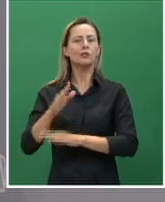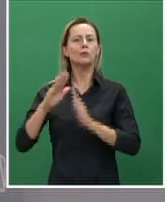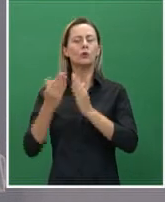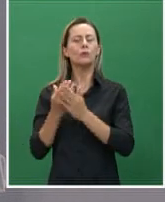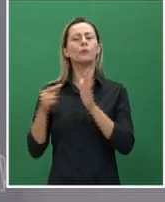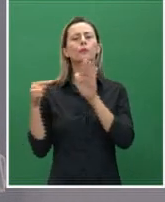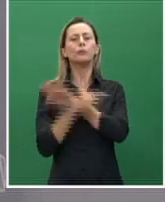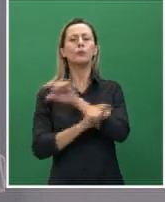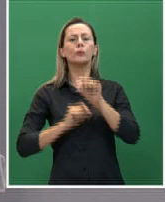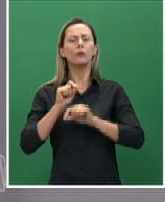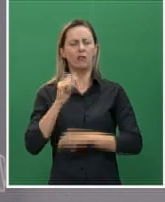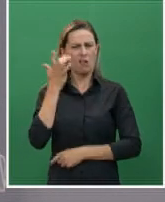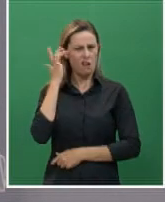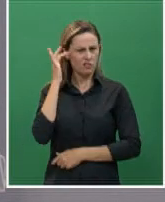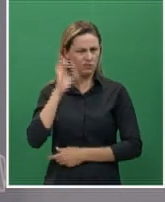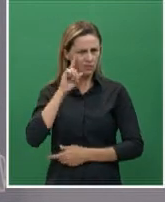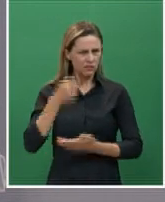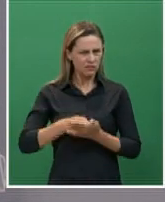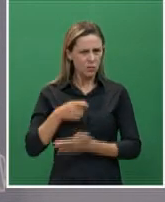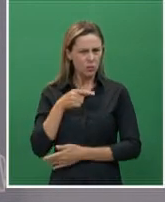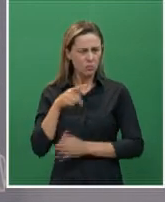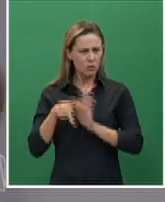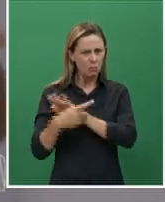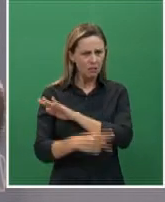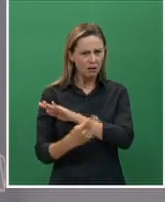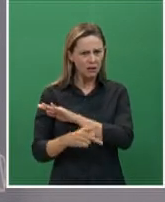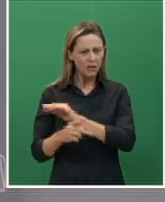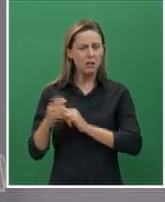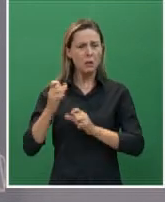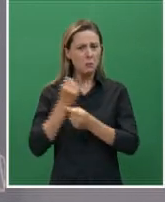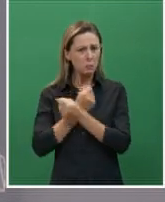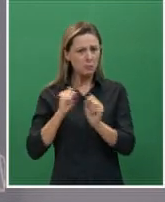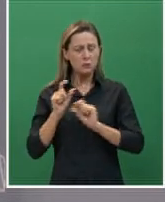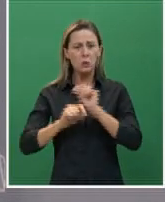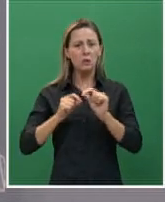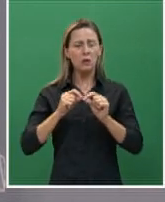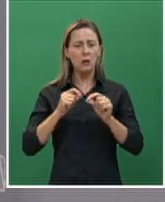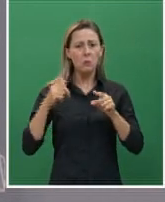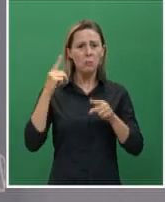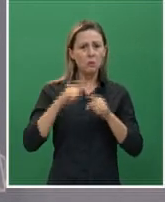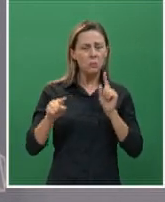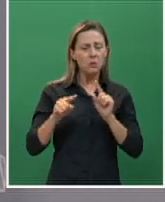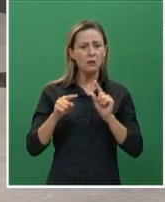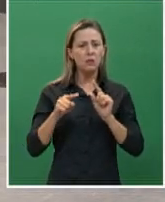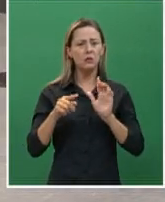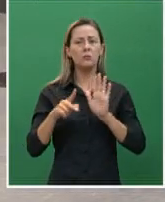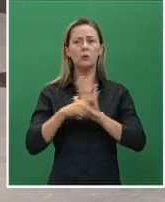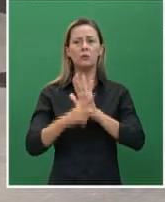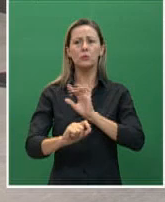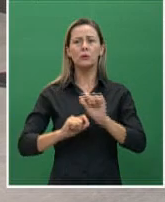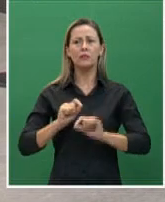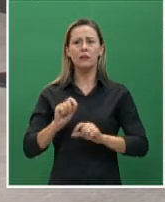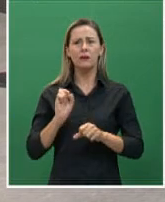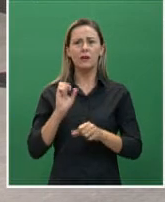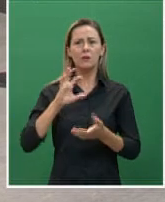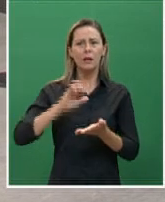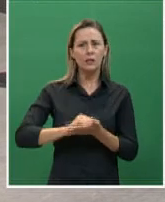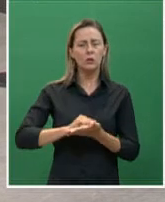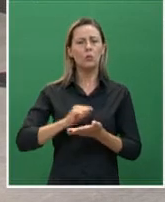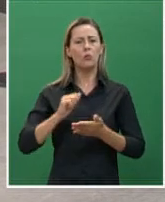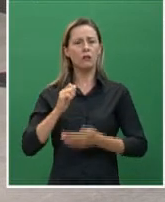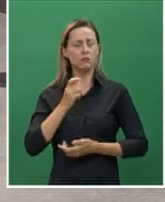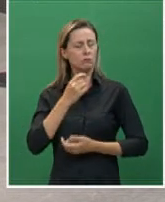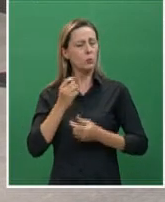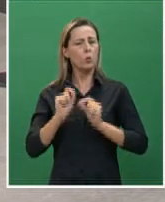meu questionamento é você acha que essa decisão de impedir novas matrículas de 45 anos presente aquela folha estão sentada